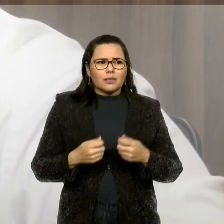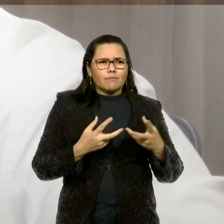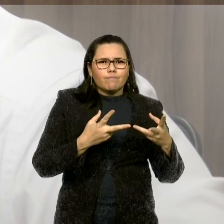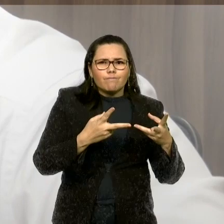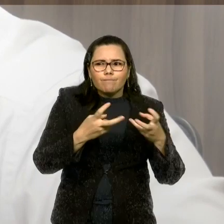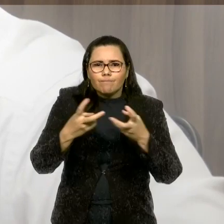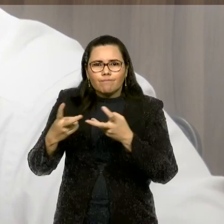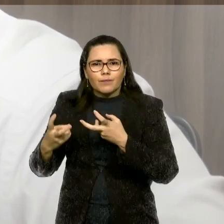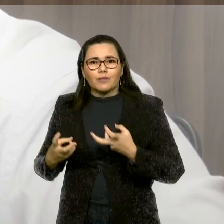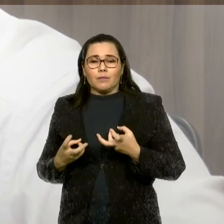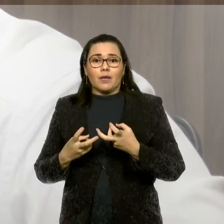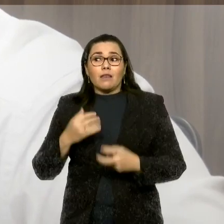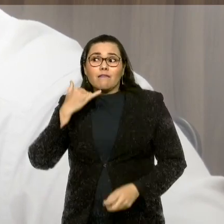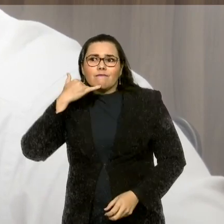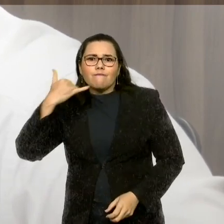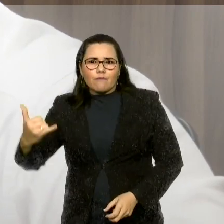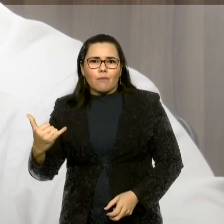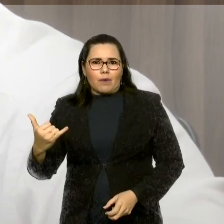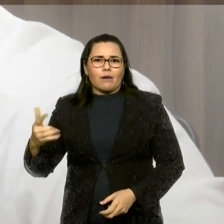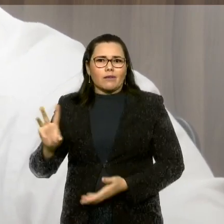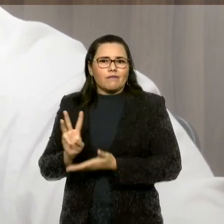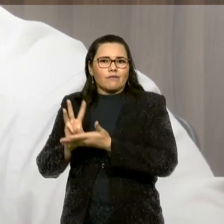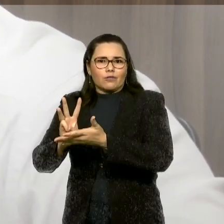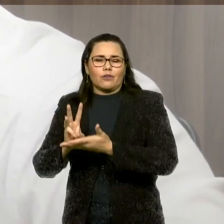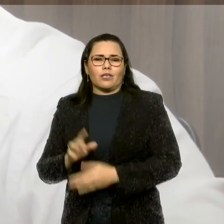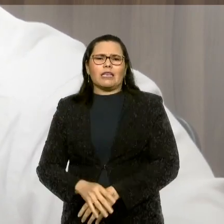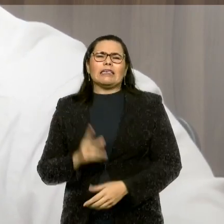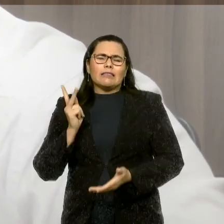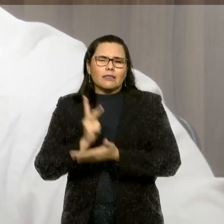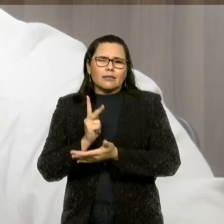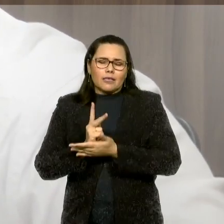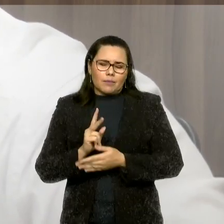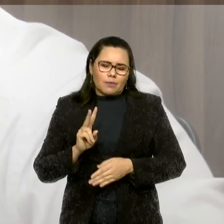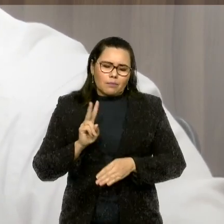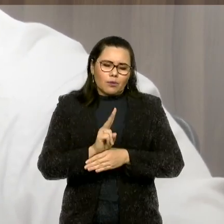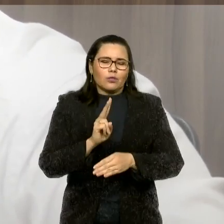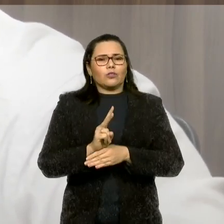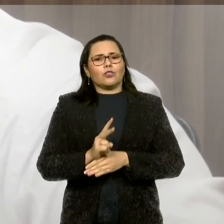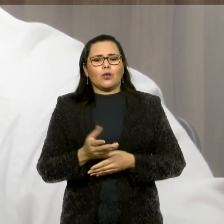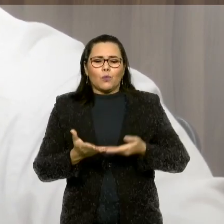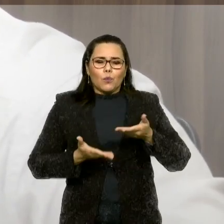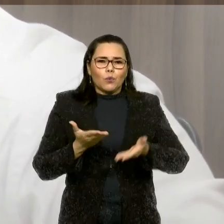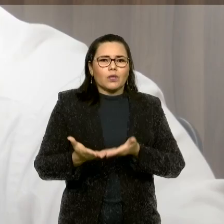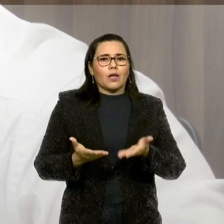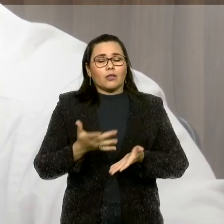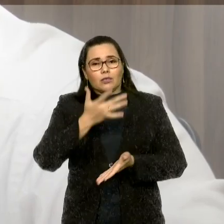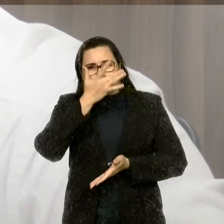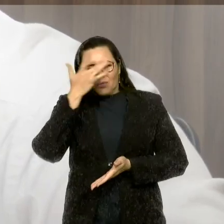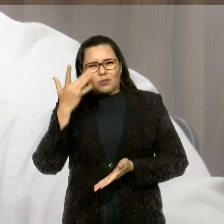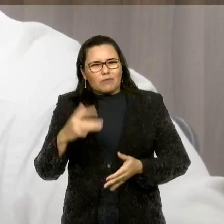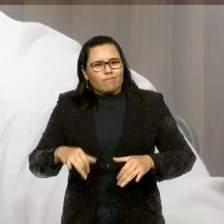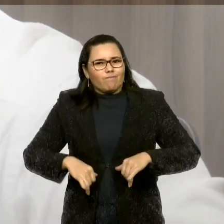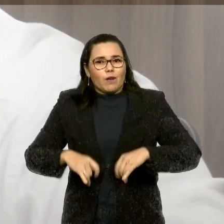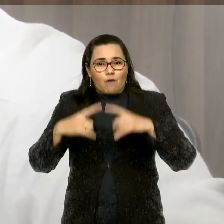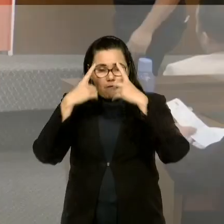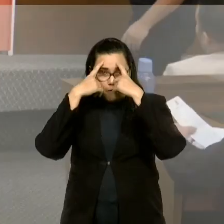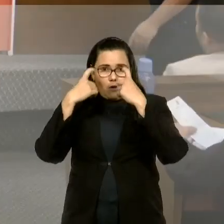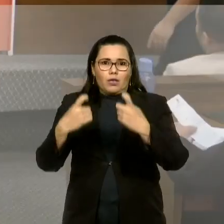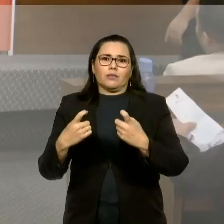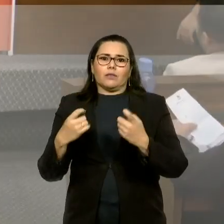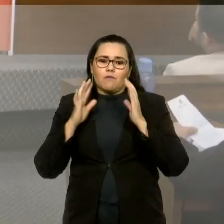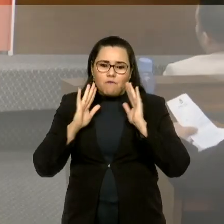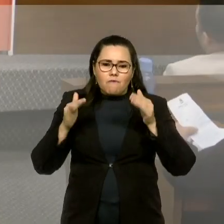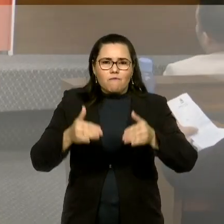ág de defesa mas sobretudo sempre buscando a proteção o bem-estar e cuidado dessa pessoa que foi violada que deve estar no centro das atenções